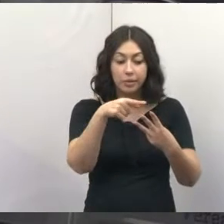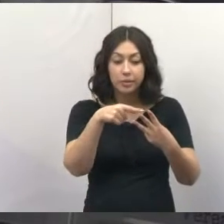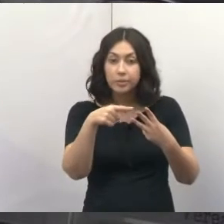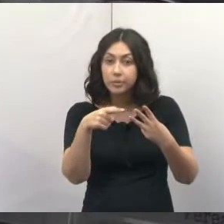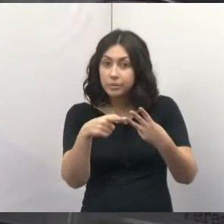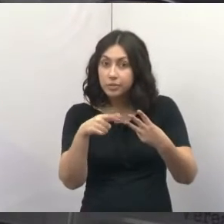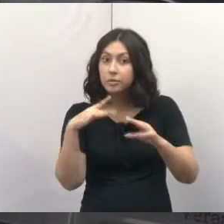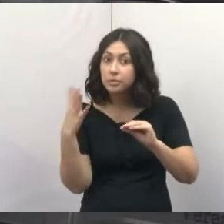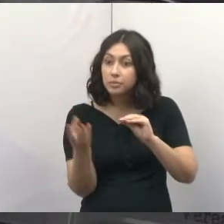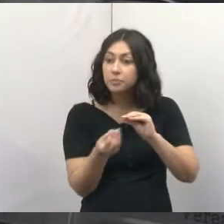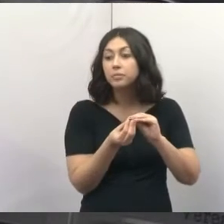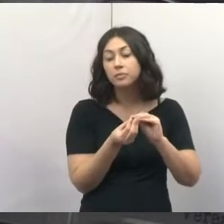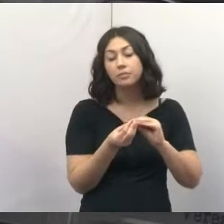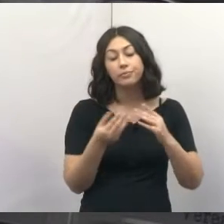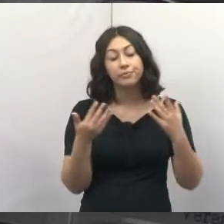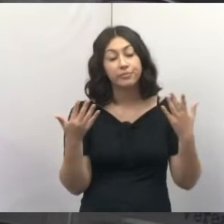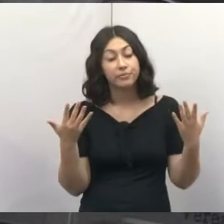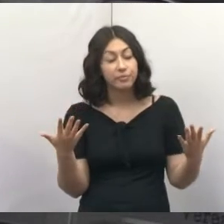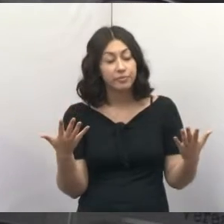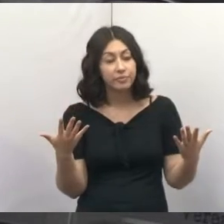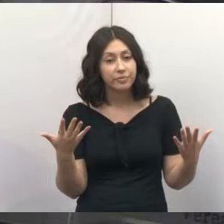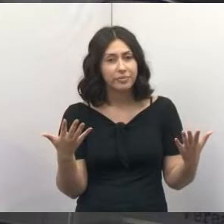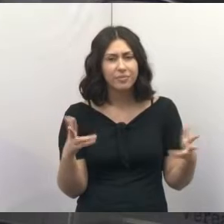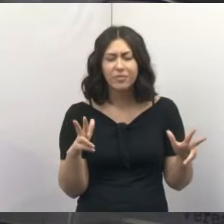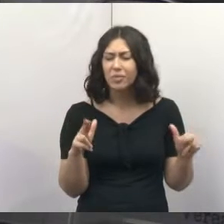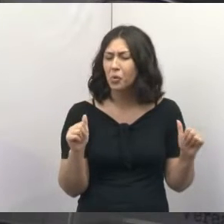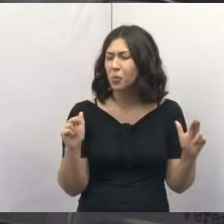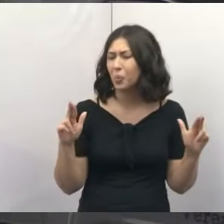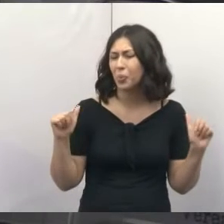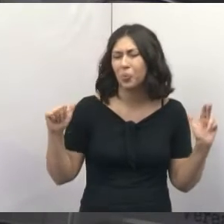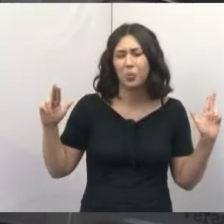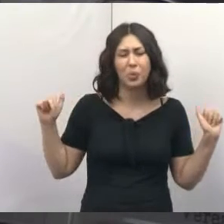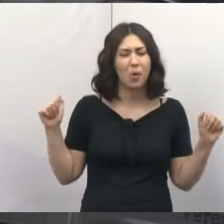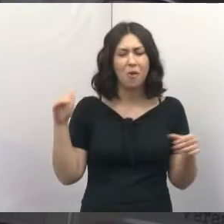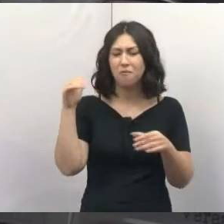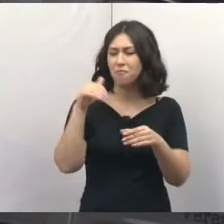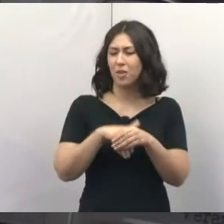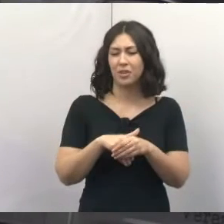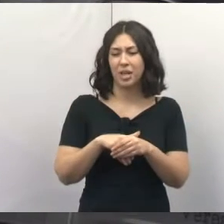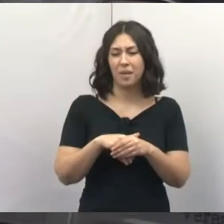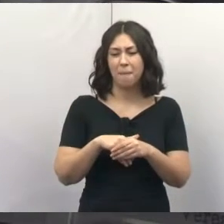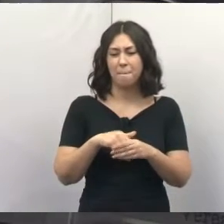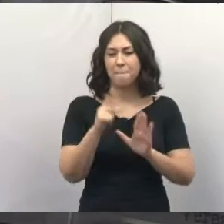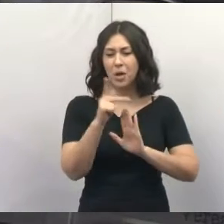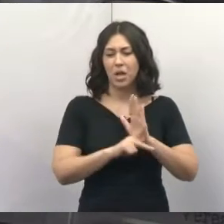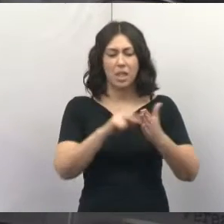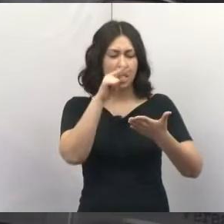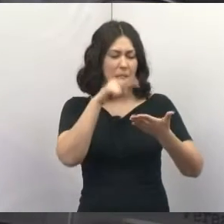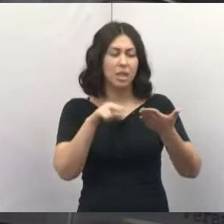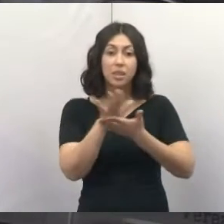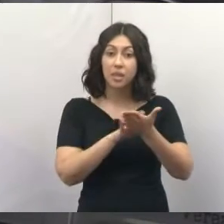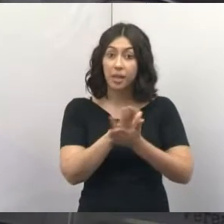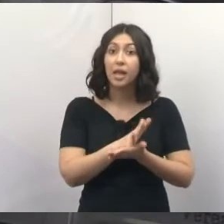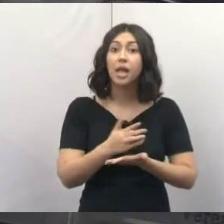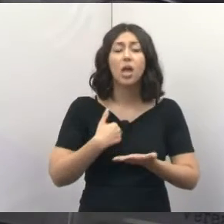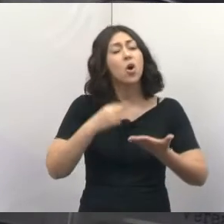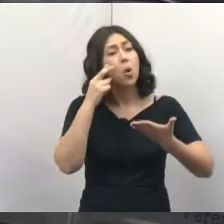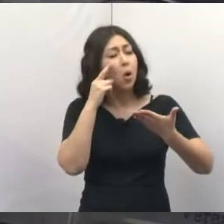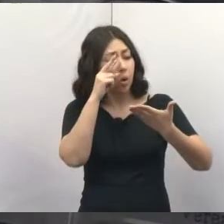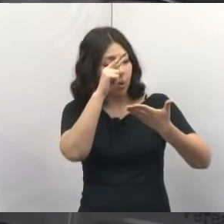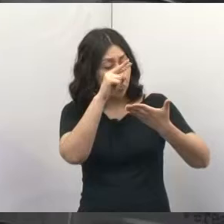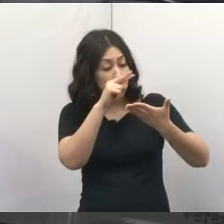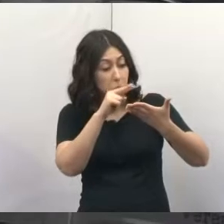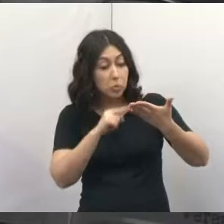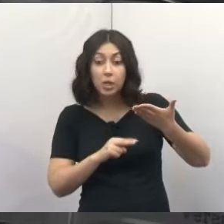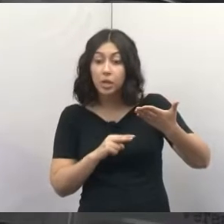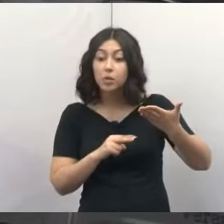subemendas aqui. Então, jamais votei um projeto aqui sem ler. Formo minha convicção com base